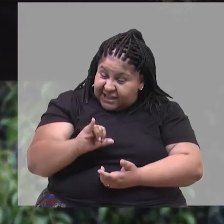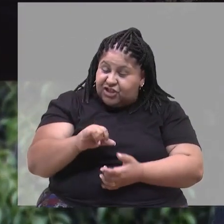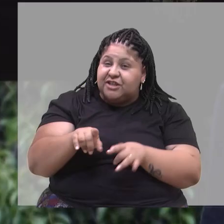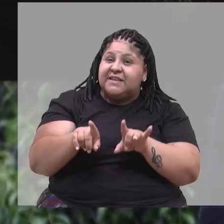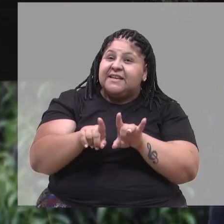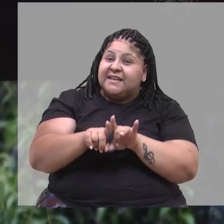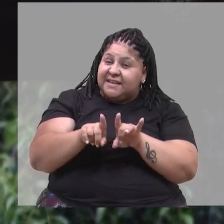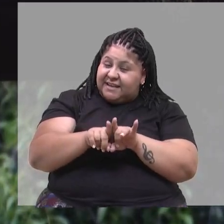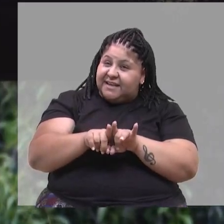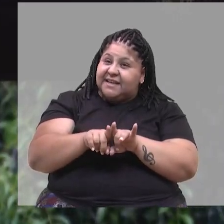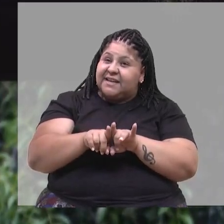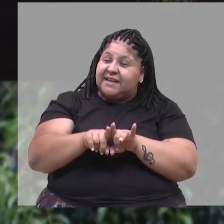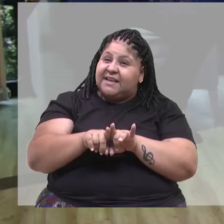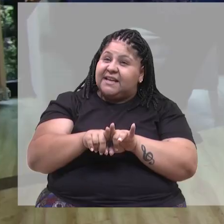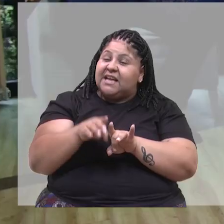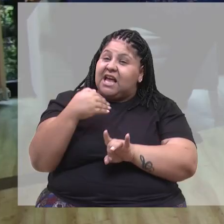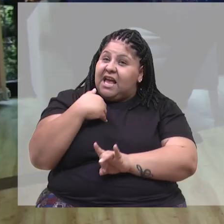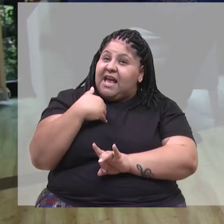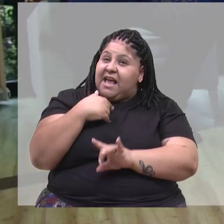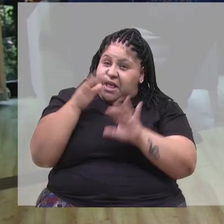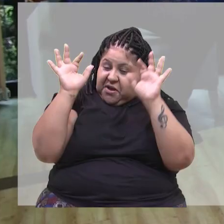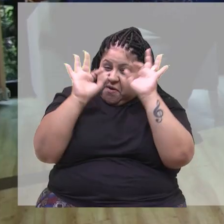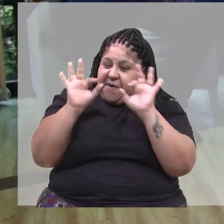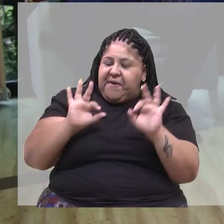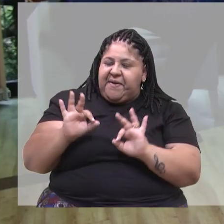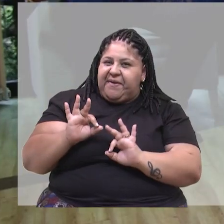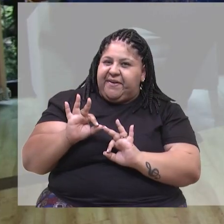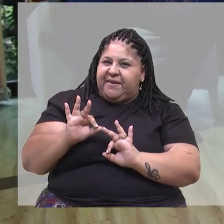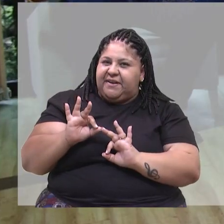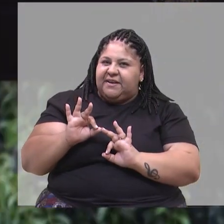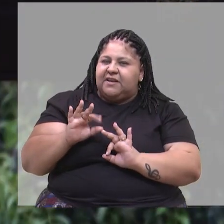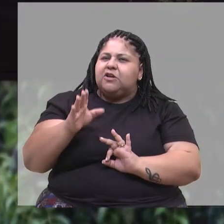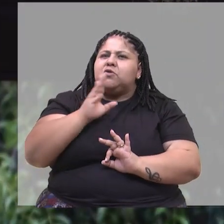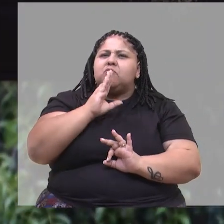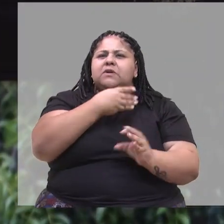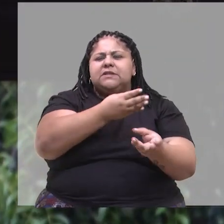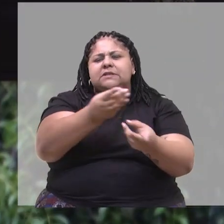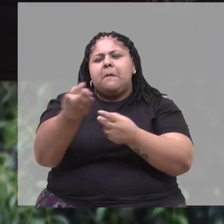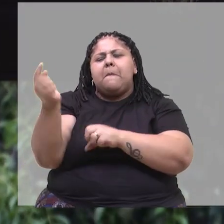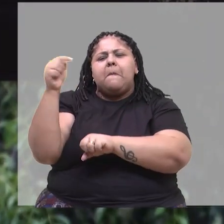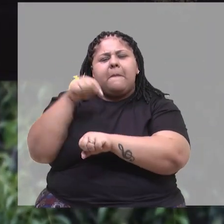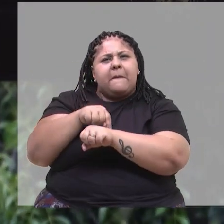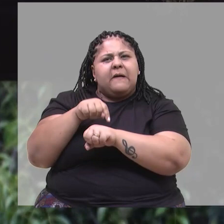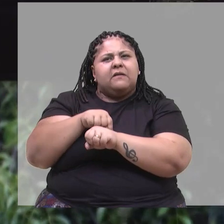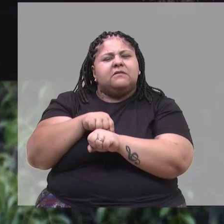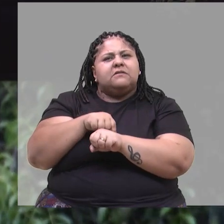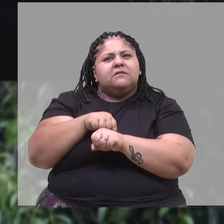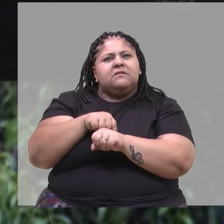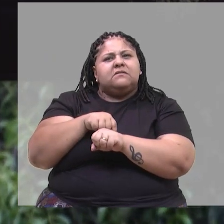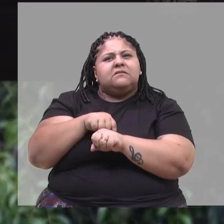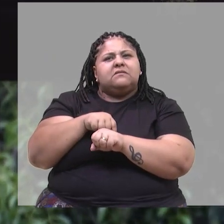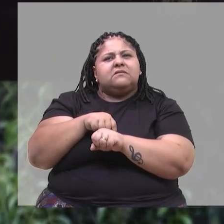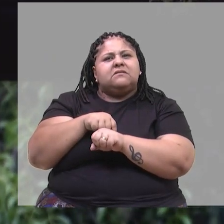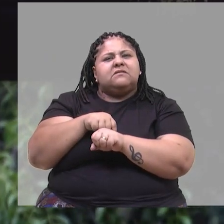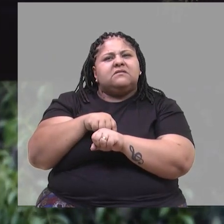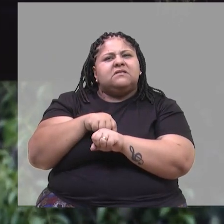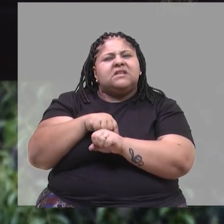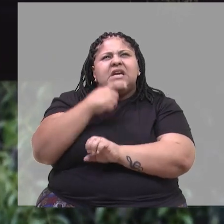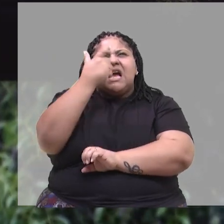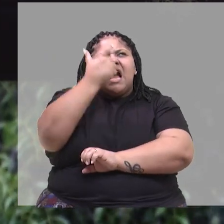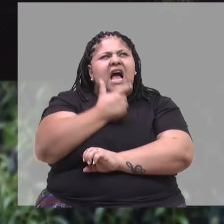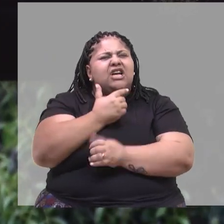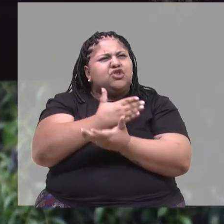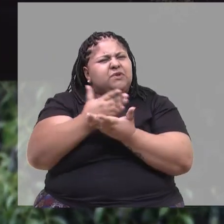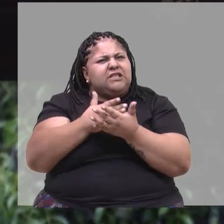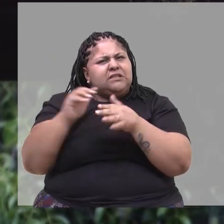aqui que o senhor está falando disso, eu fiquei muito contente, assim, eu sei, já conheço a Natália há muito tempo, mas aí,